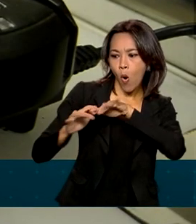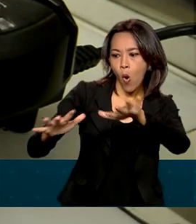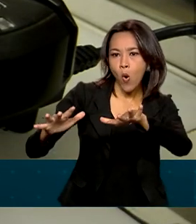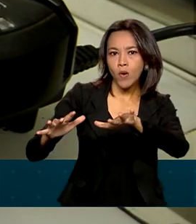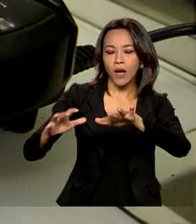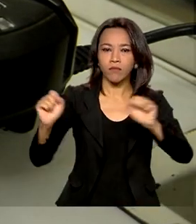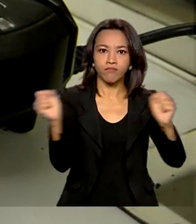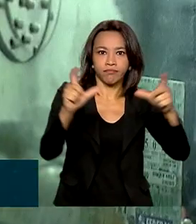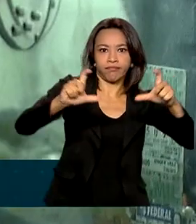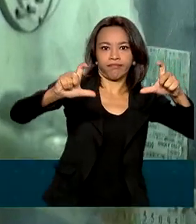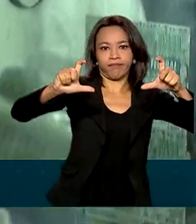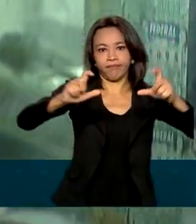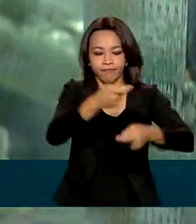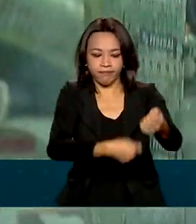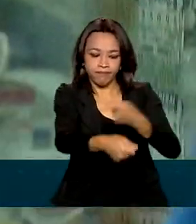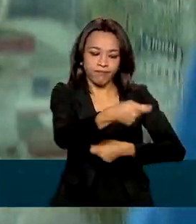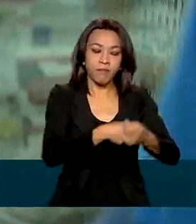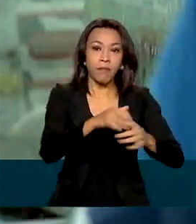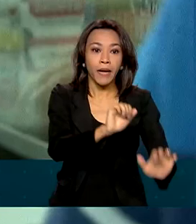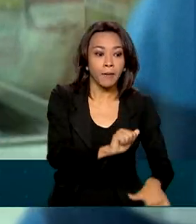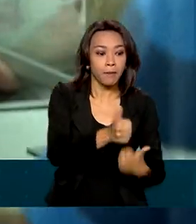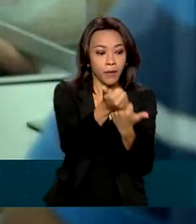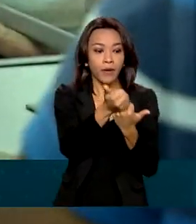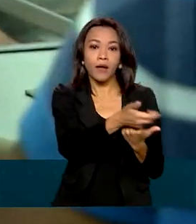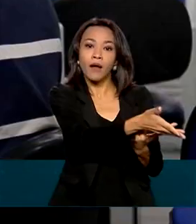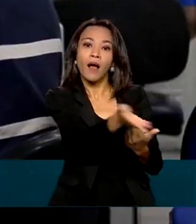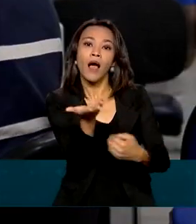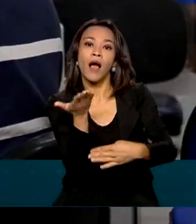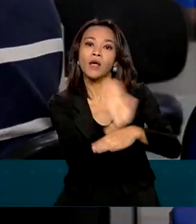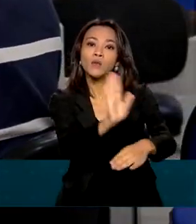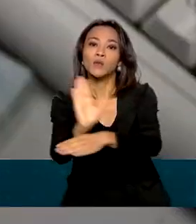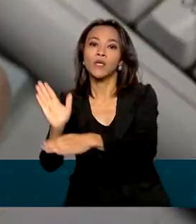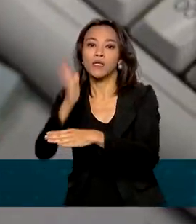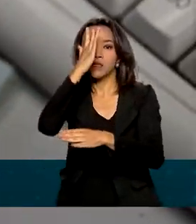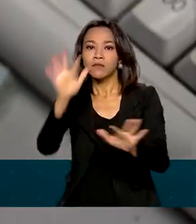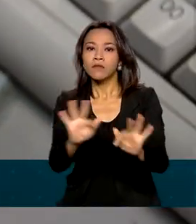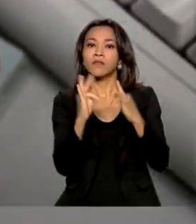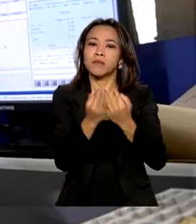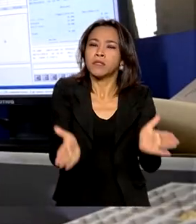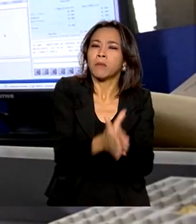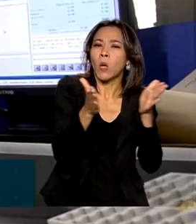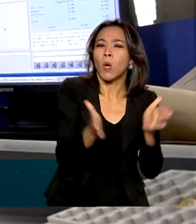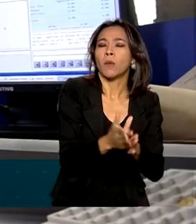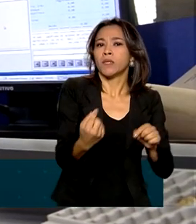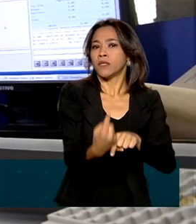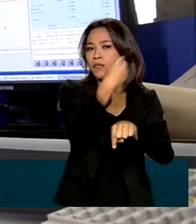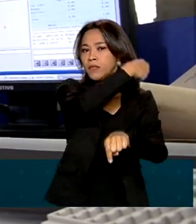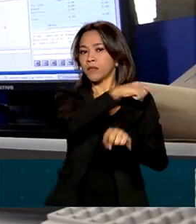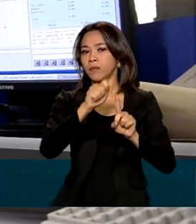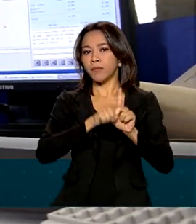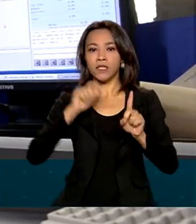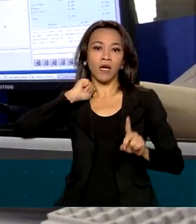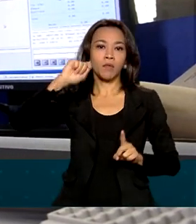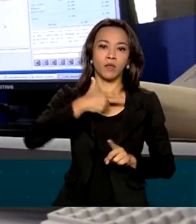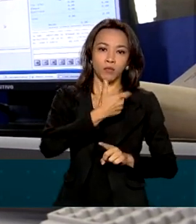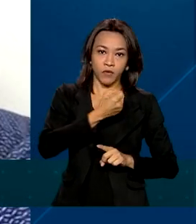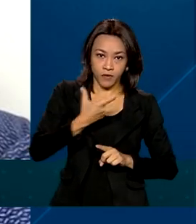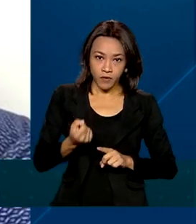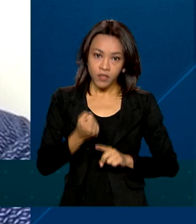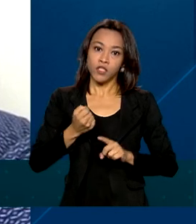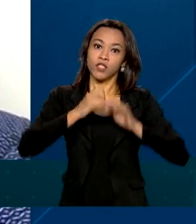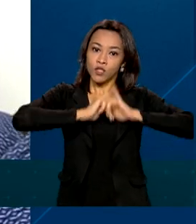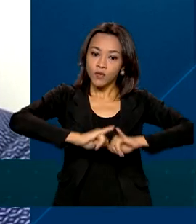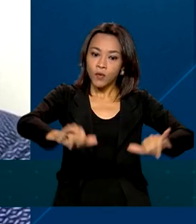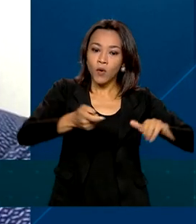dos brasileiros. Para socorrer os mais vulneráveis, em abril de 2020, o governo lançou o auxílio emergencial.